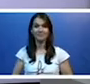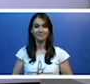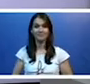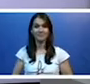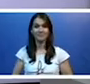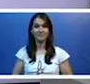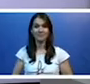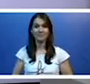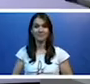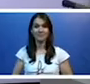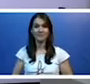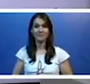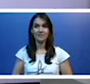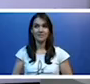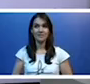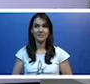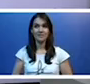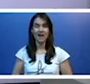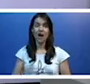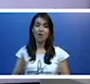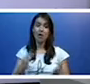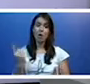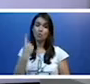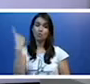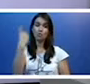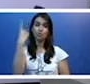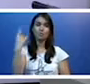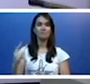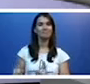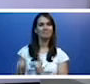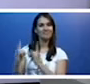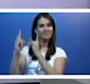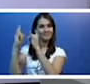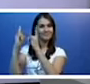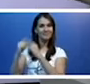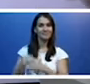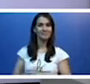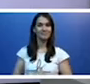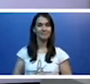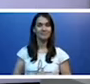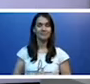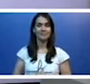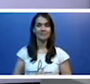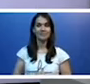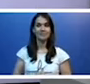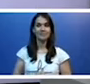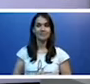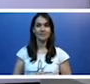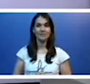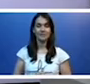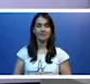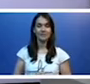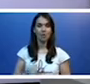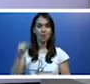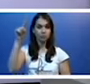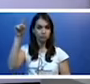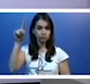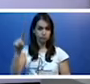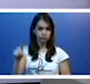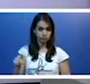a empresa na altura da pessoa né determine a altura do Edifício é sempre aqui o ângulo formado